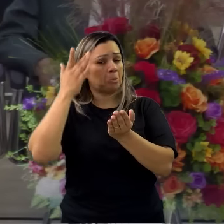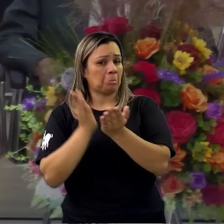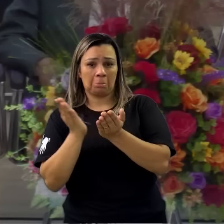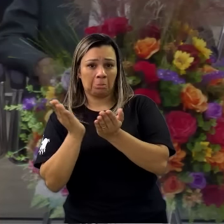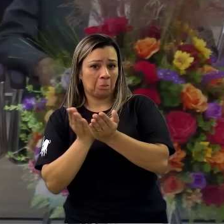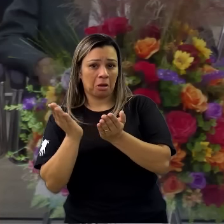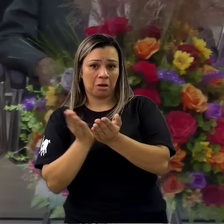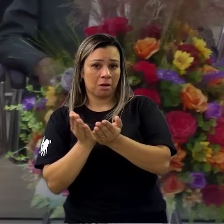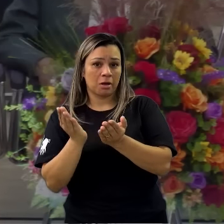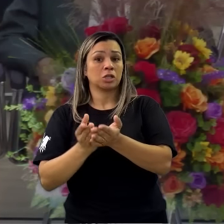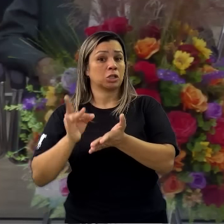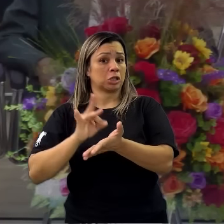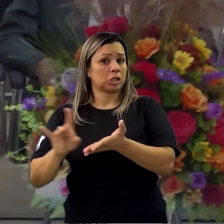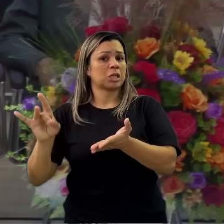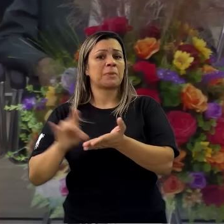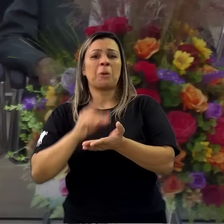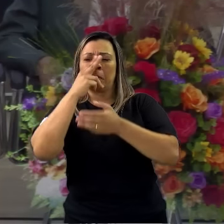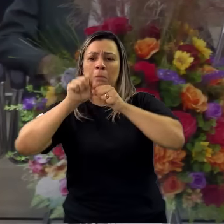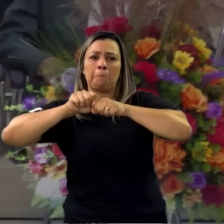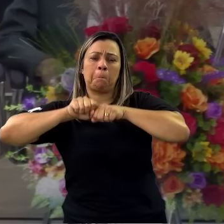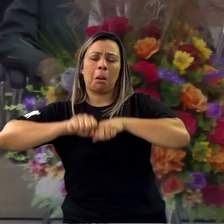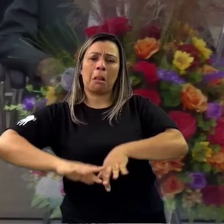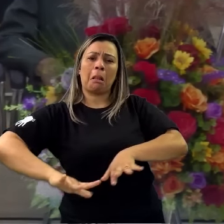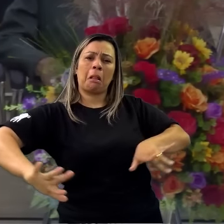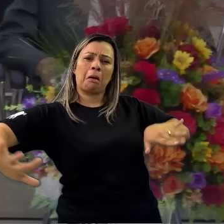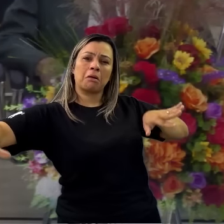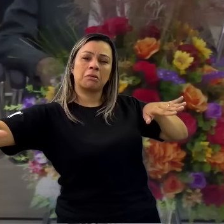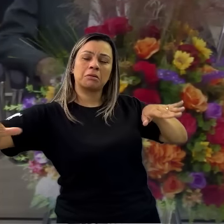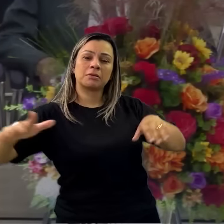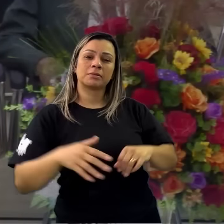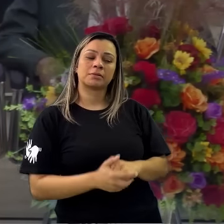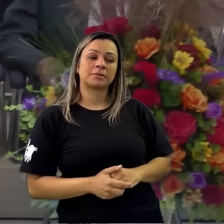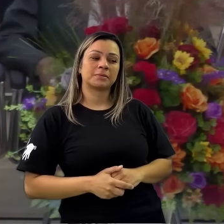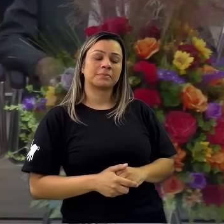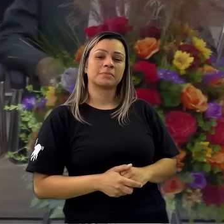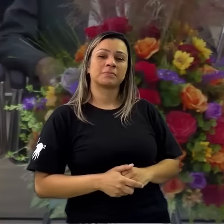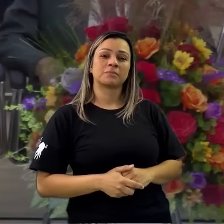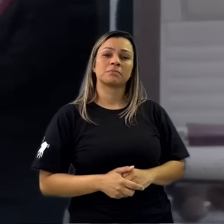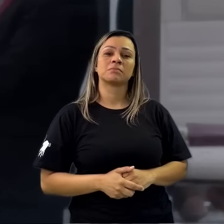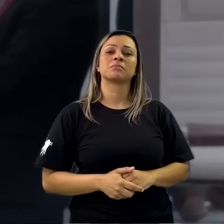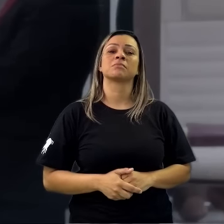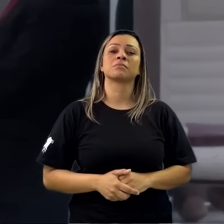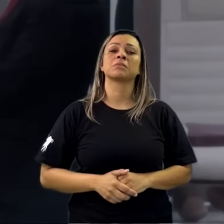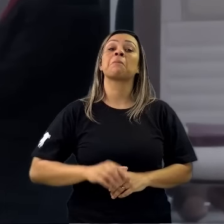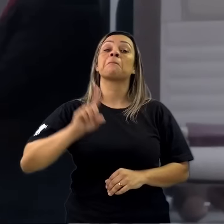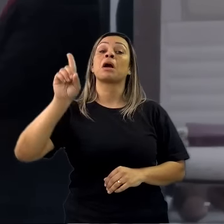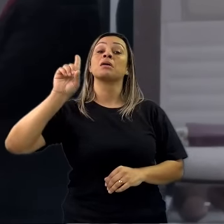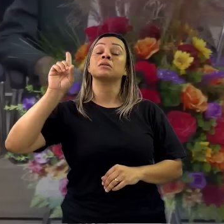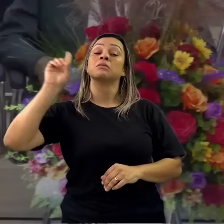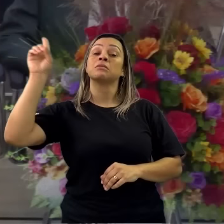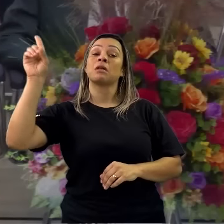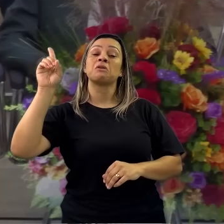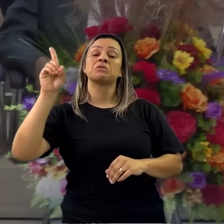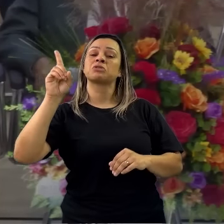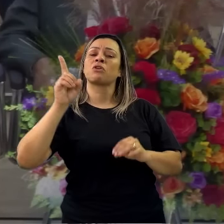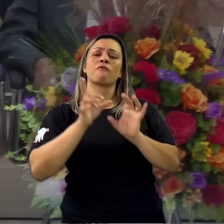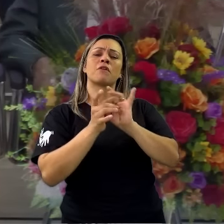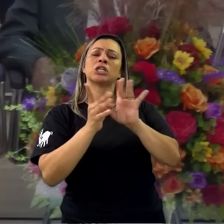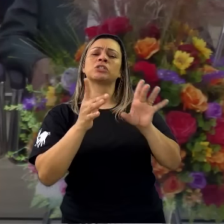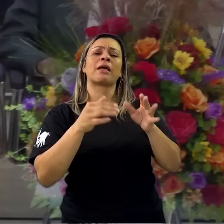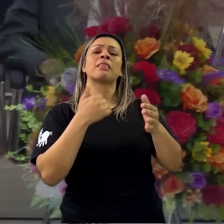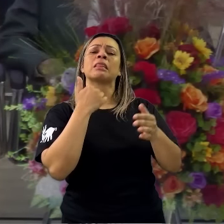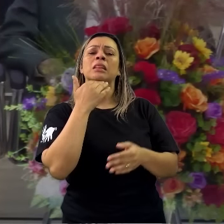interiorando aqui Deus tem o randap certo para colocar no Capim e não deixar a obra de Deus ser impedida na tua vida eu quero ser